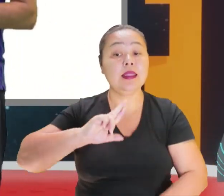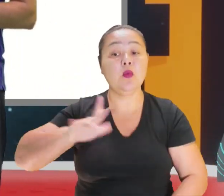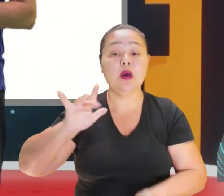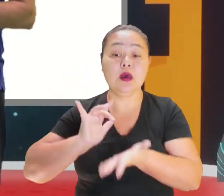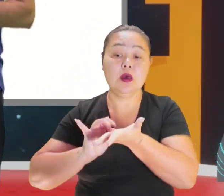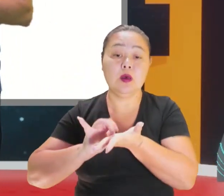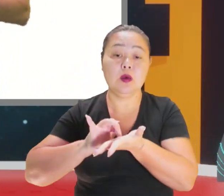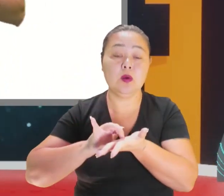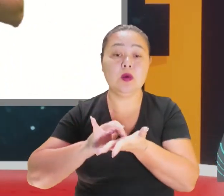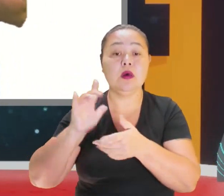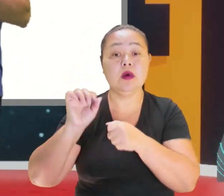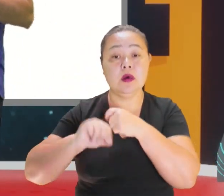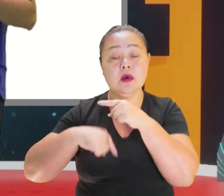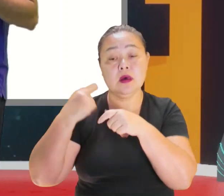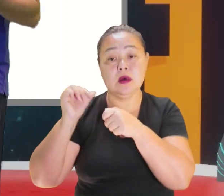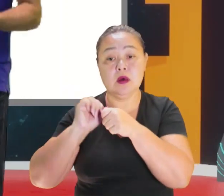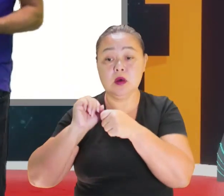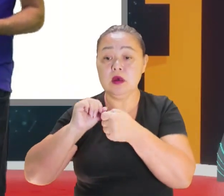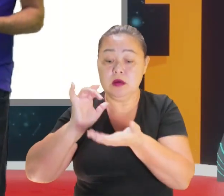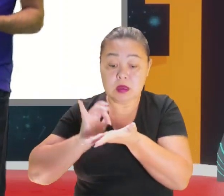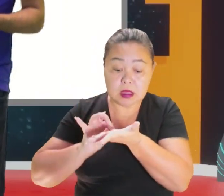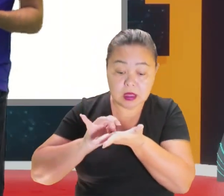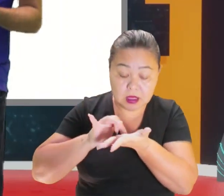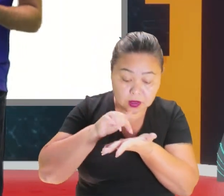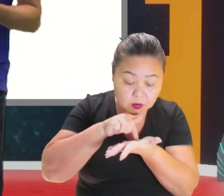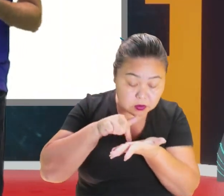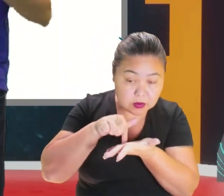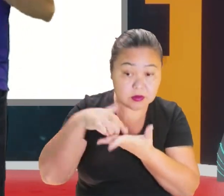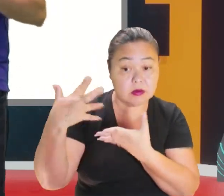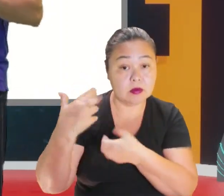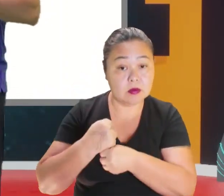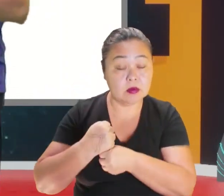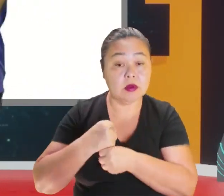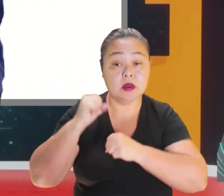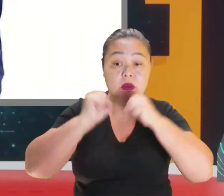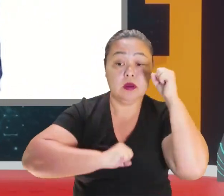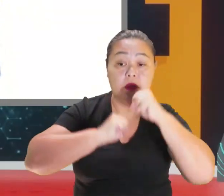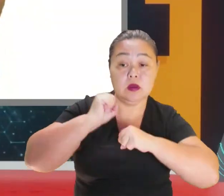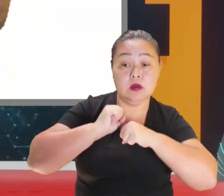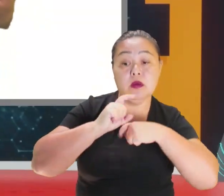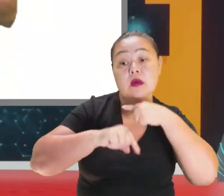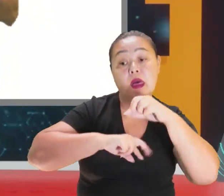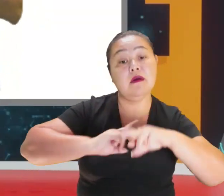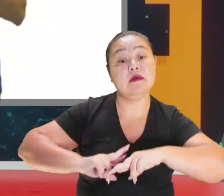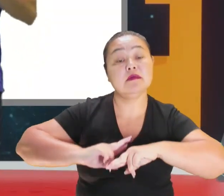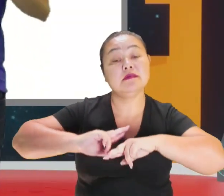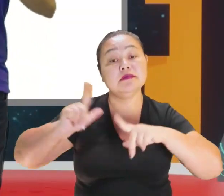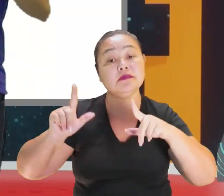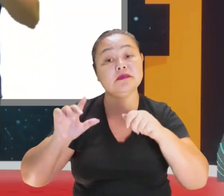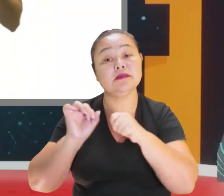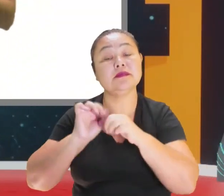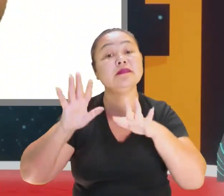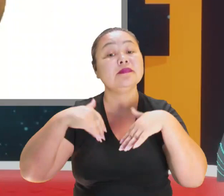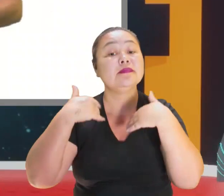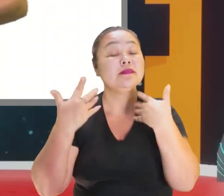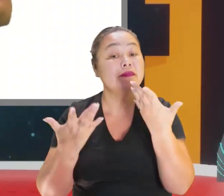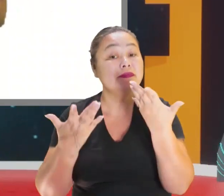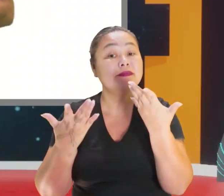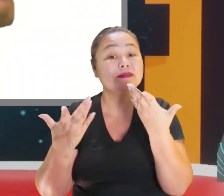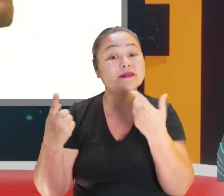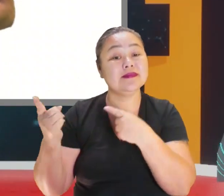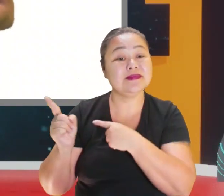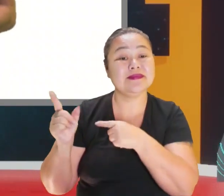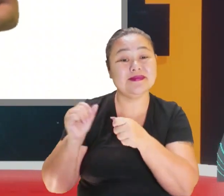calculadora. Até porque a calculadora é a máquina de fazer conta. A máquina de calcular, ela faz um processo diferente. E eu vou deixar a criadora